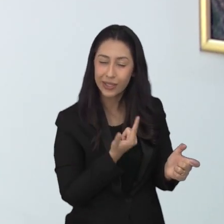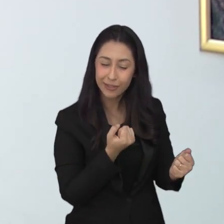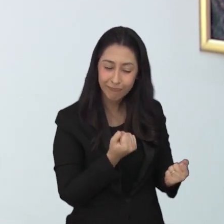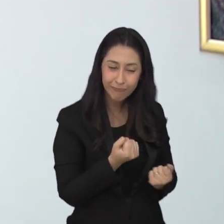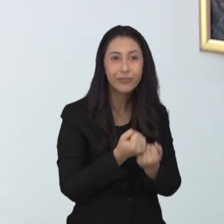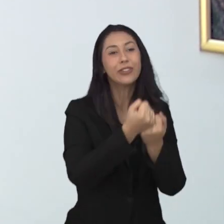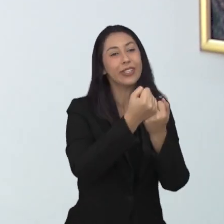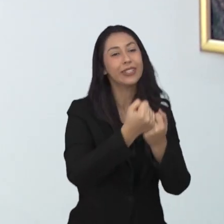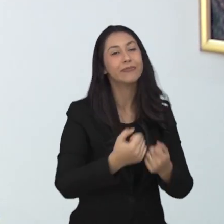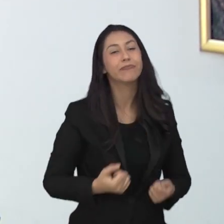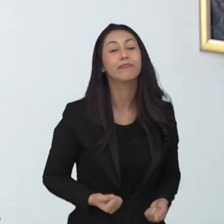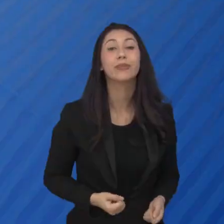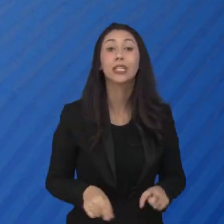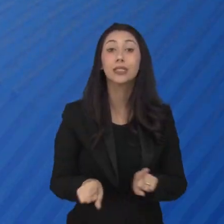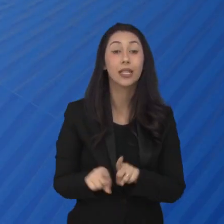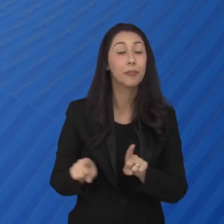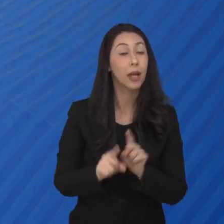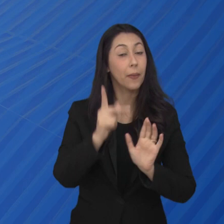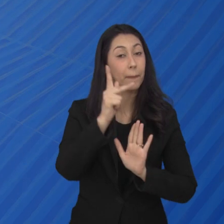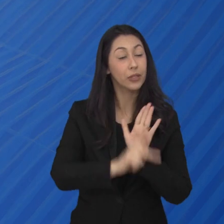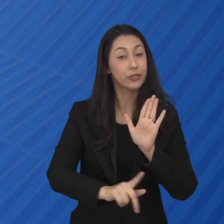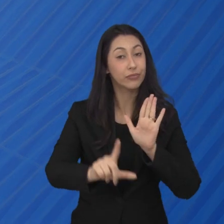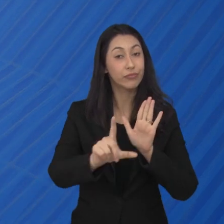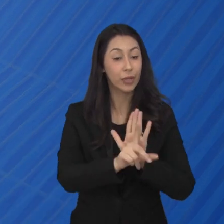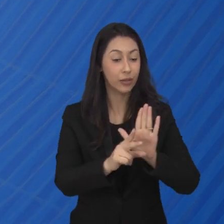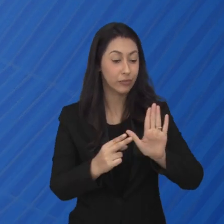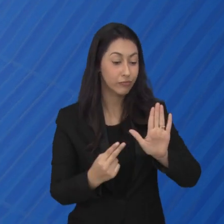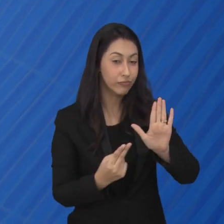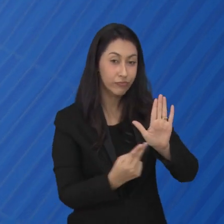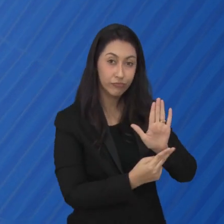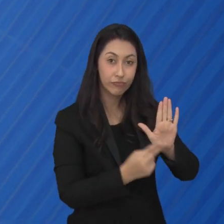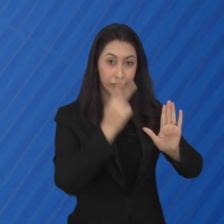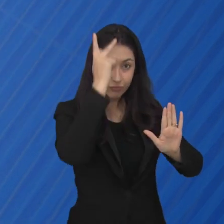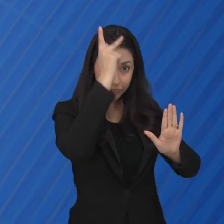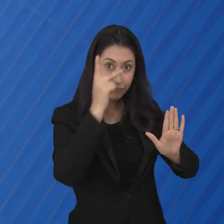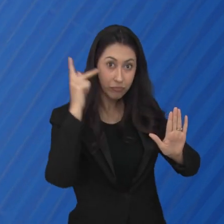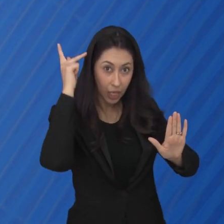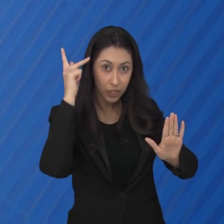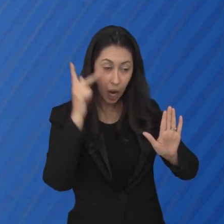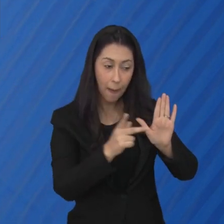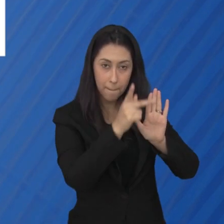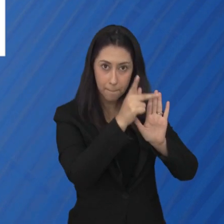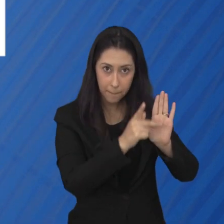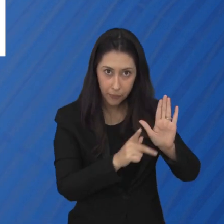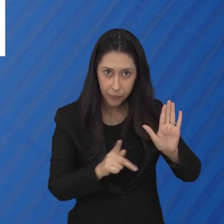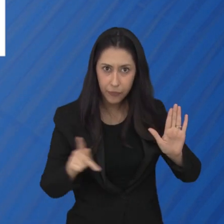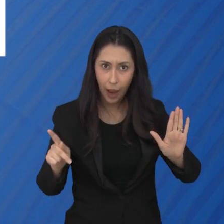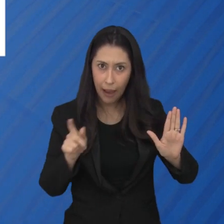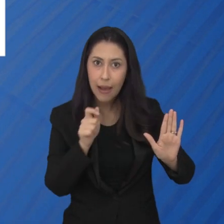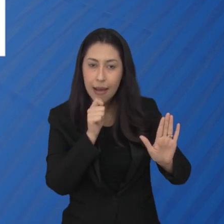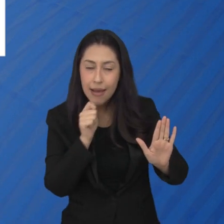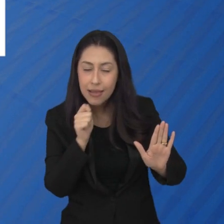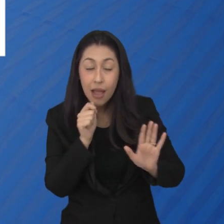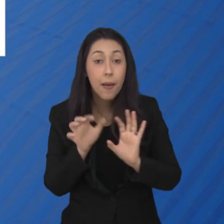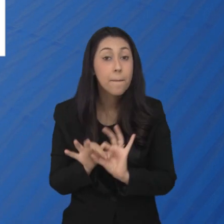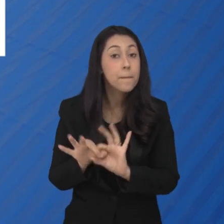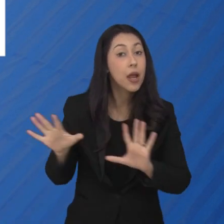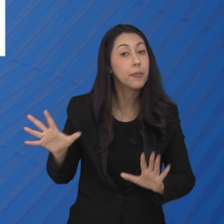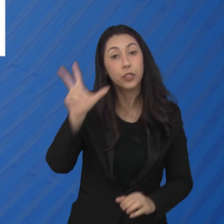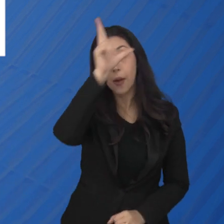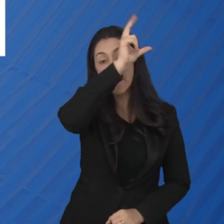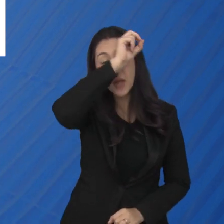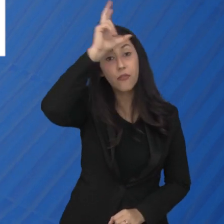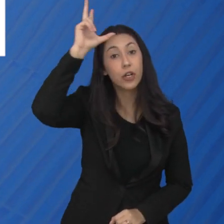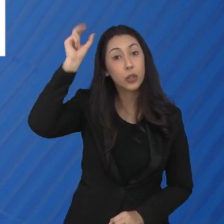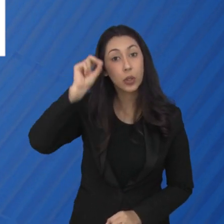gente vai adequando para ajudar. Já outro projeto de lei, esse do vereador Fernando Petit, e ainda em fase de tramitação,